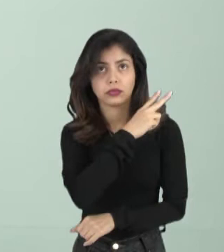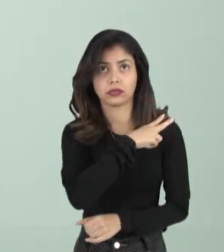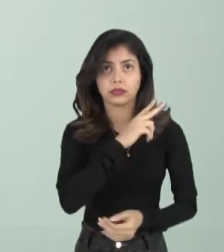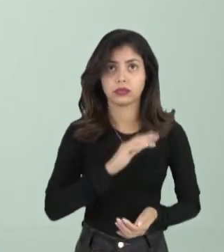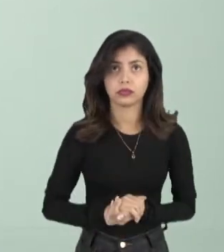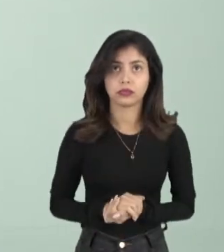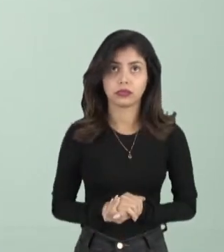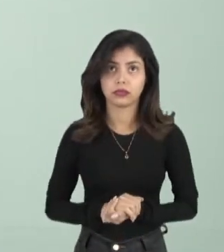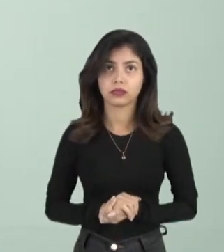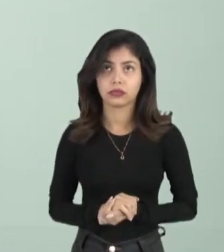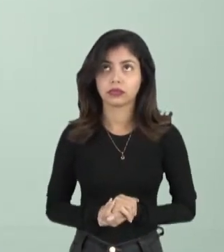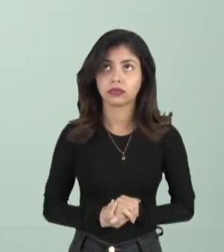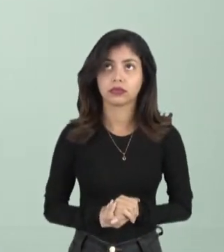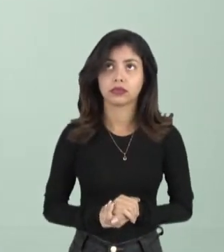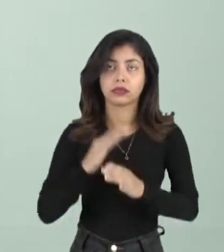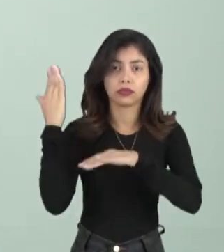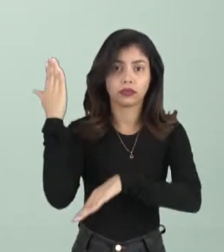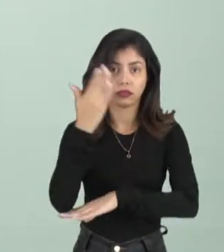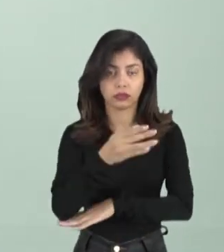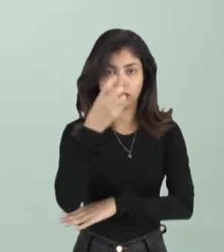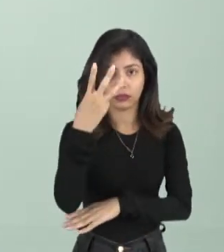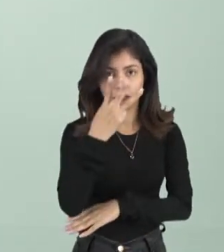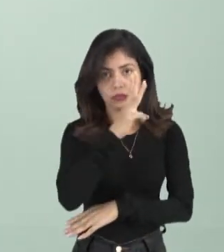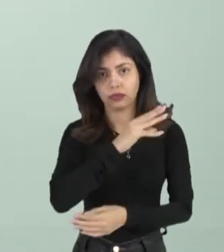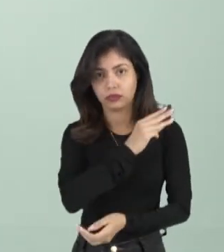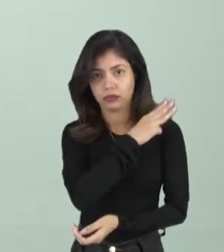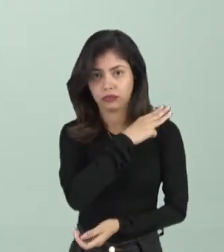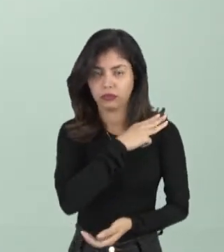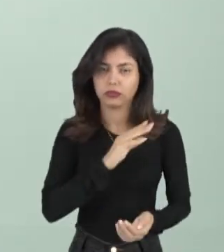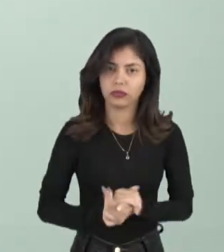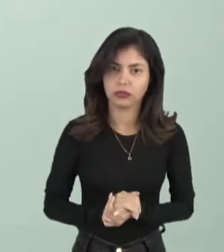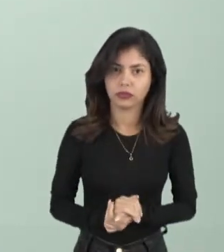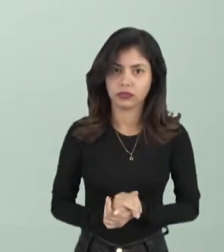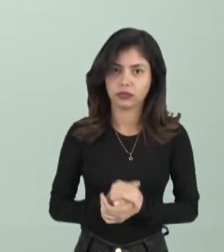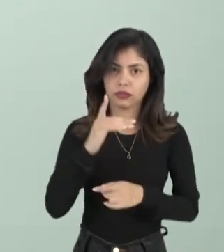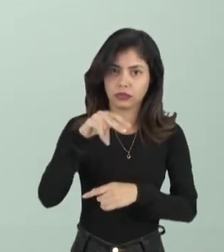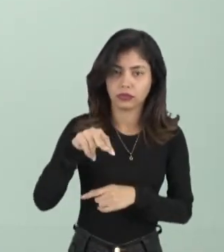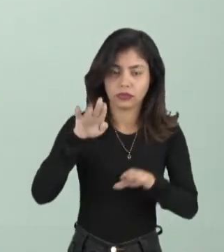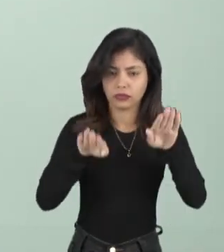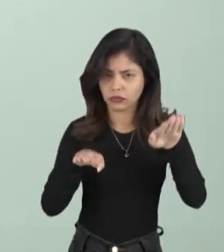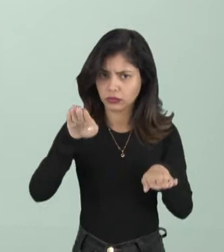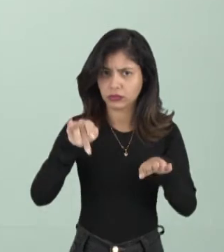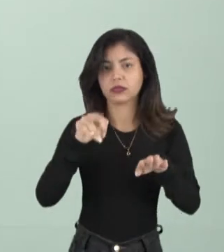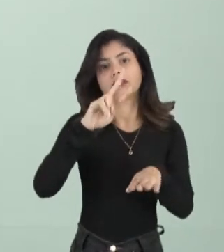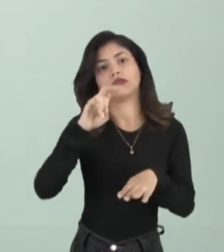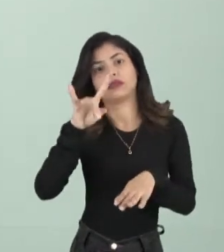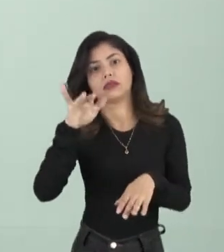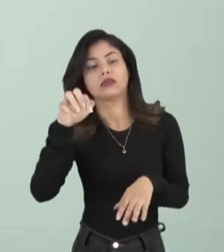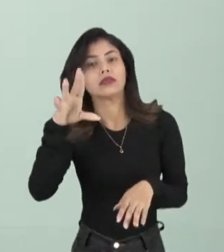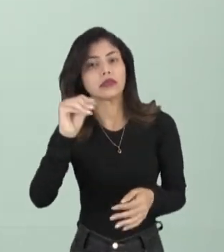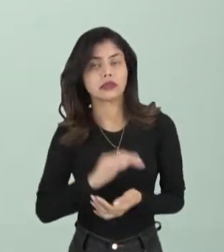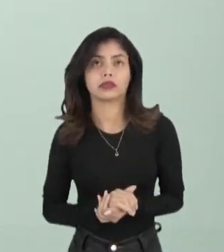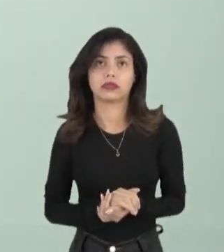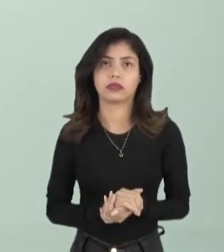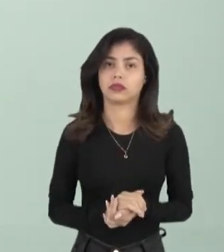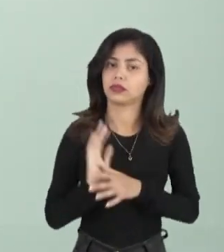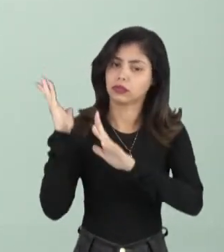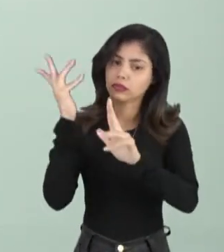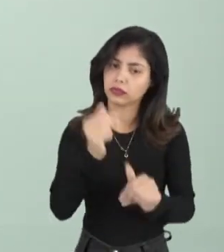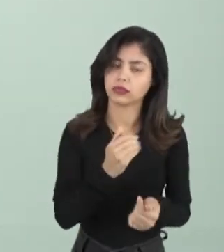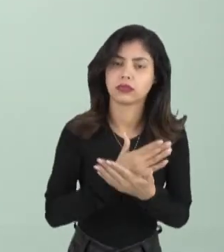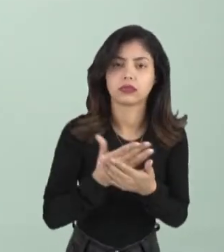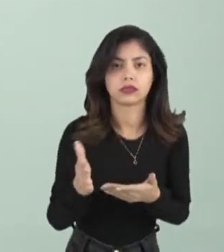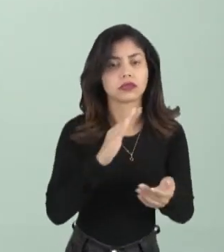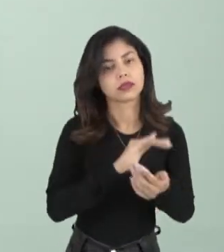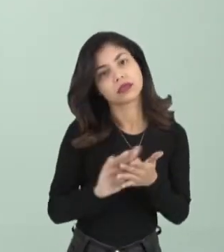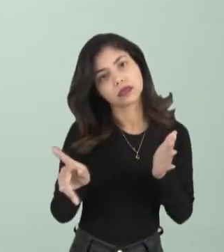ano, mas a aula é direcionada para o terceiro ano porque é um nivelamento. Então, nós estamos revisando alguns conteúdos antes de começar